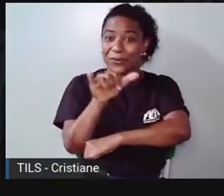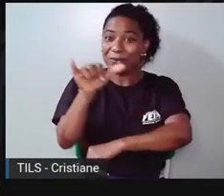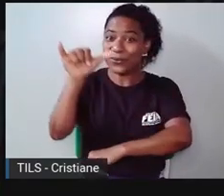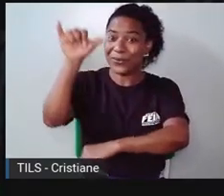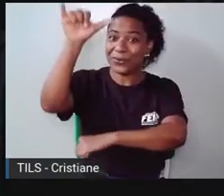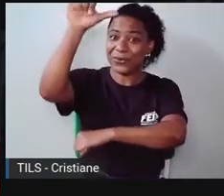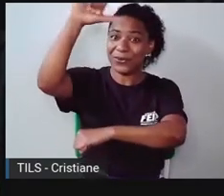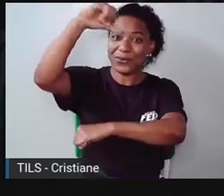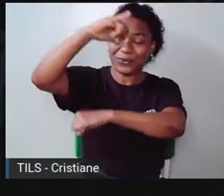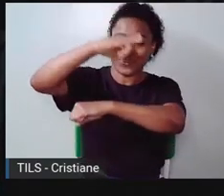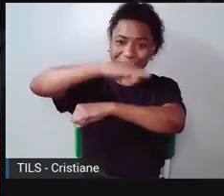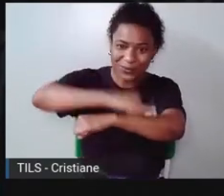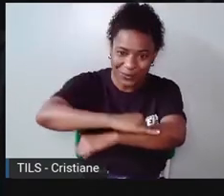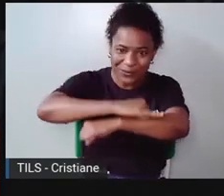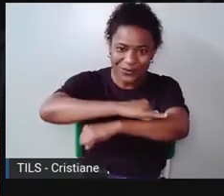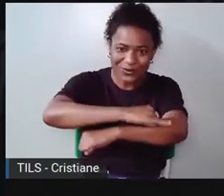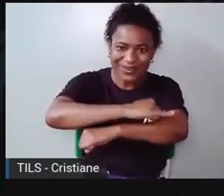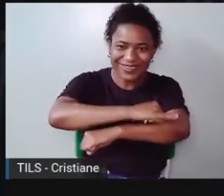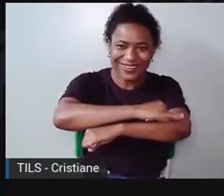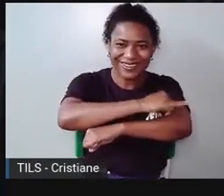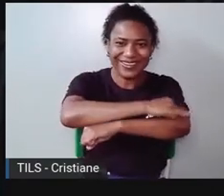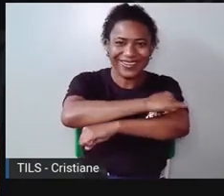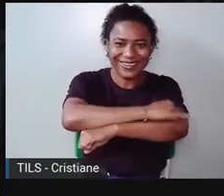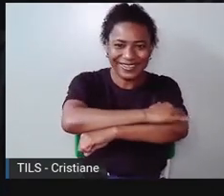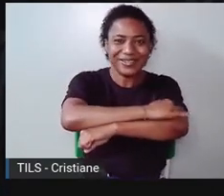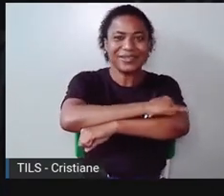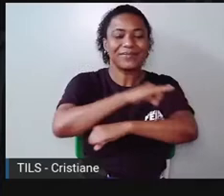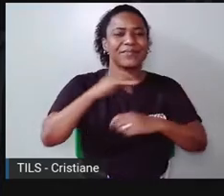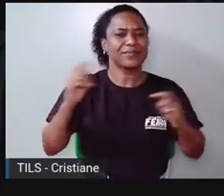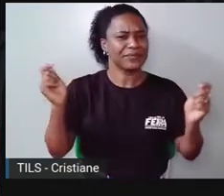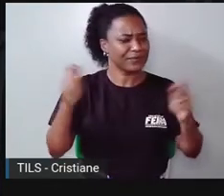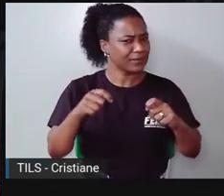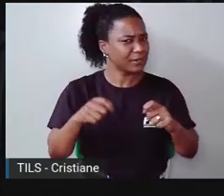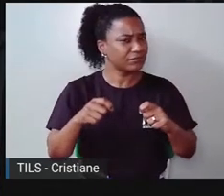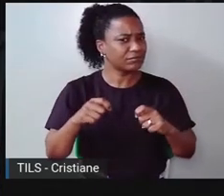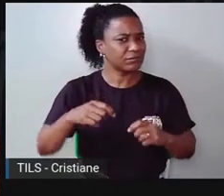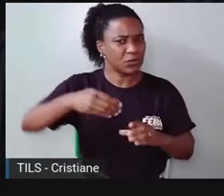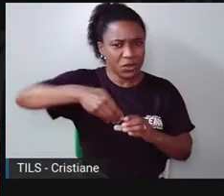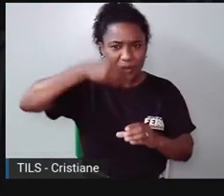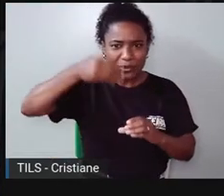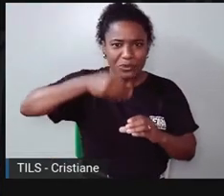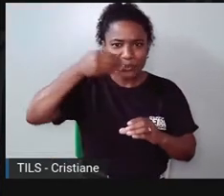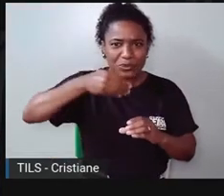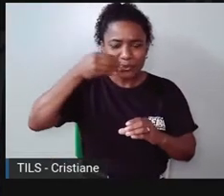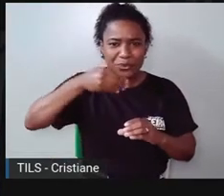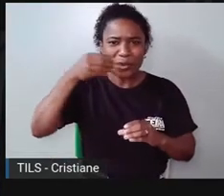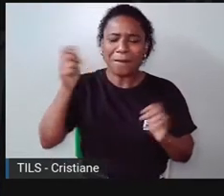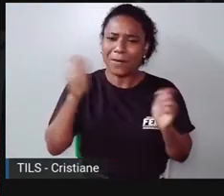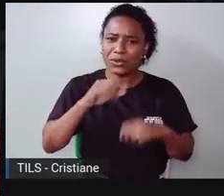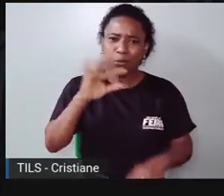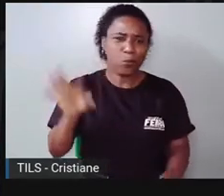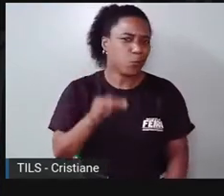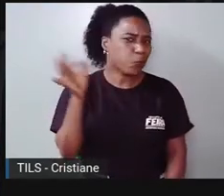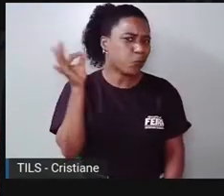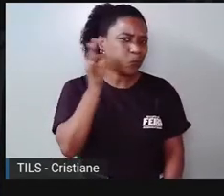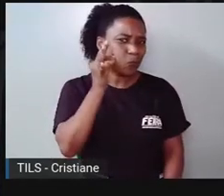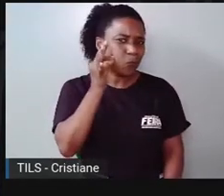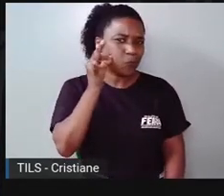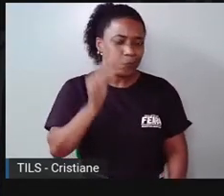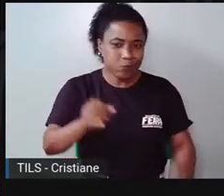Pousou. Pousei meu avião. E aí? Essas colheres também podem virar uma anteninha de uma abelha ou de um ET? De um